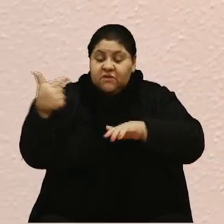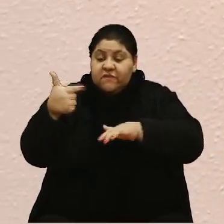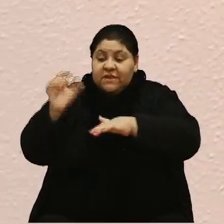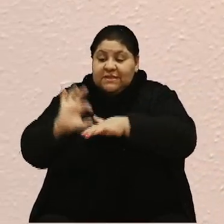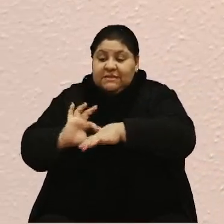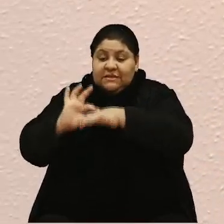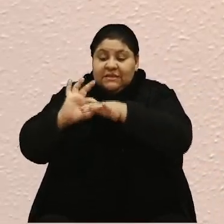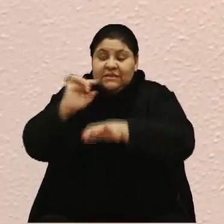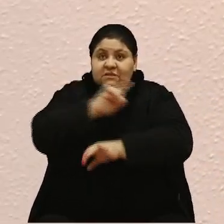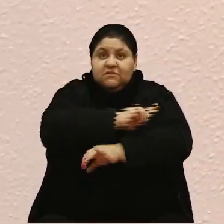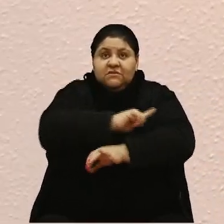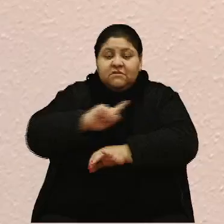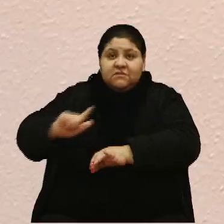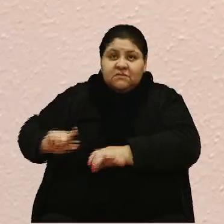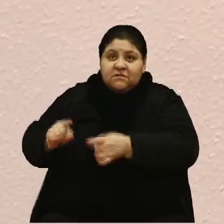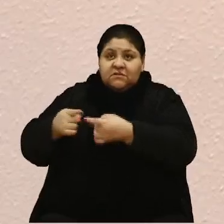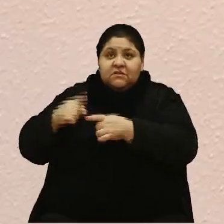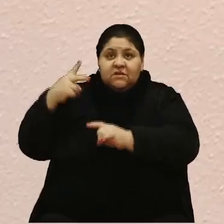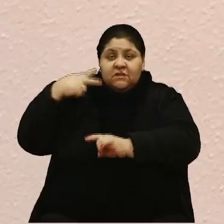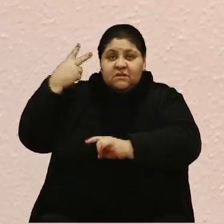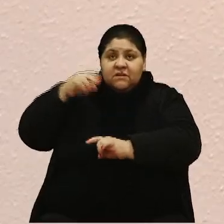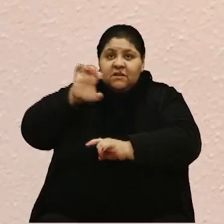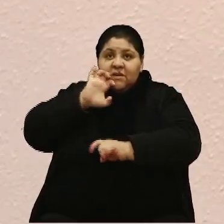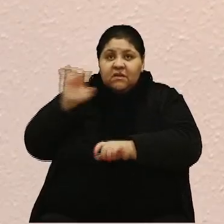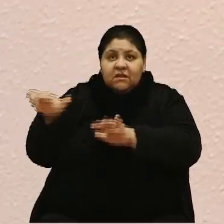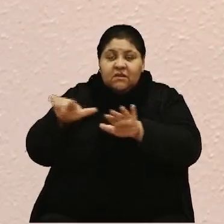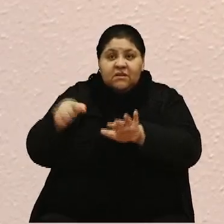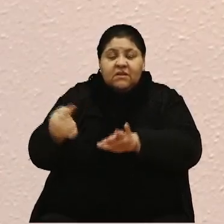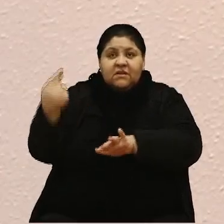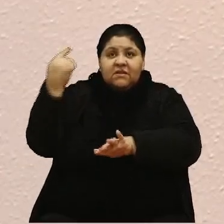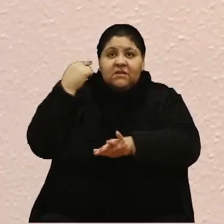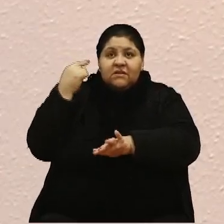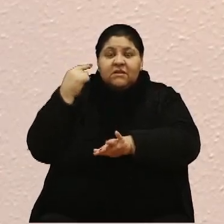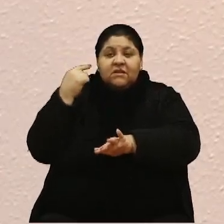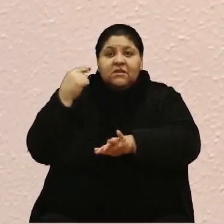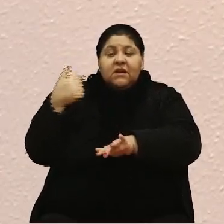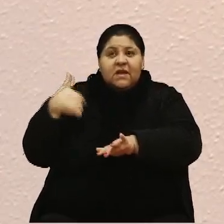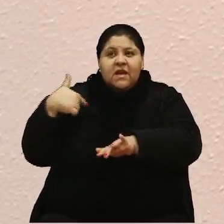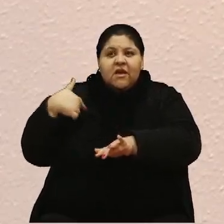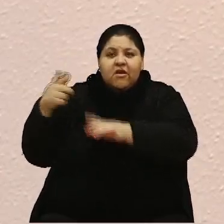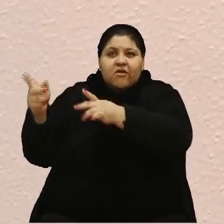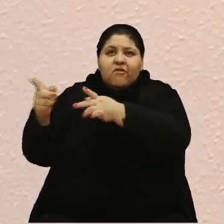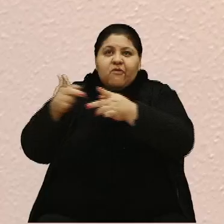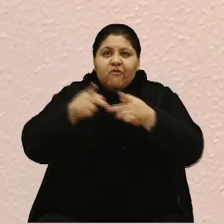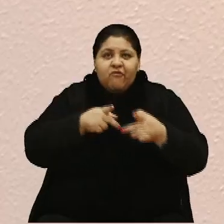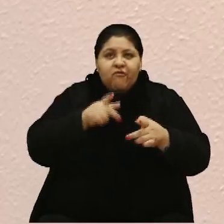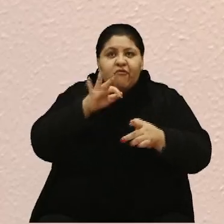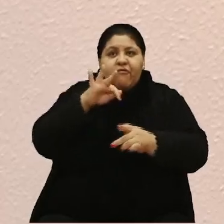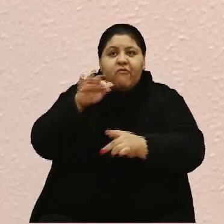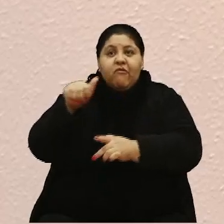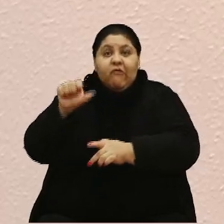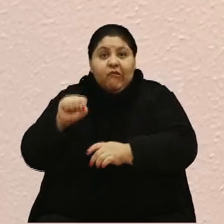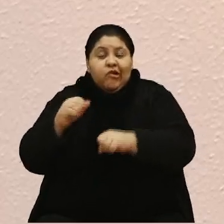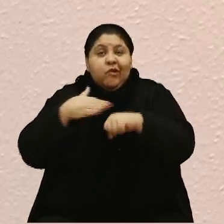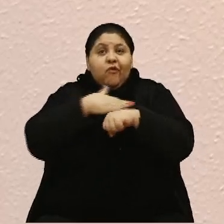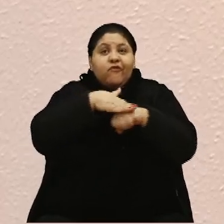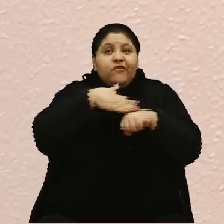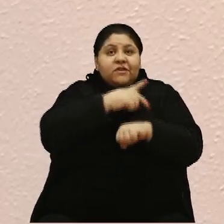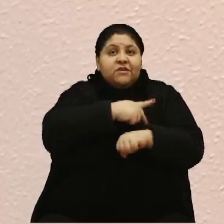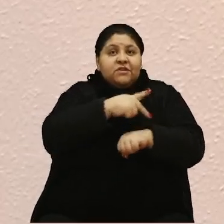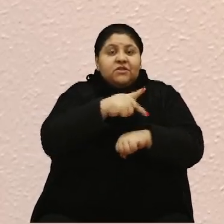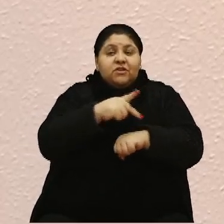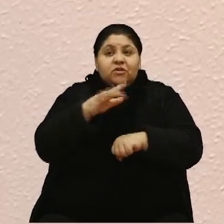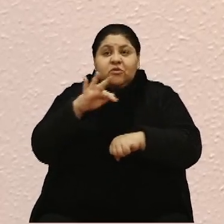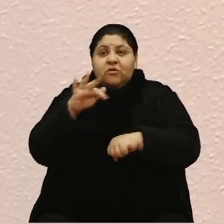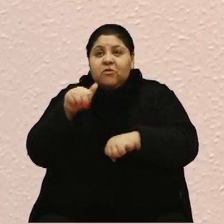governo, mas, vereadora Estela, de fato, semana passada estive na Fundação de Assistência Social, dialogando com o presidente da FAS e com toda